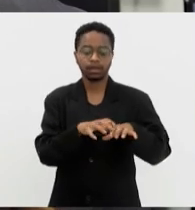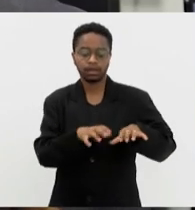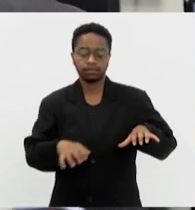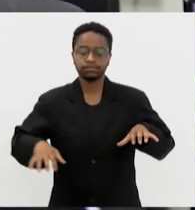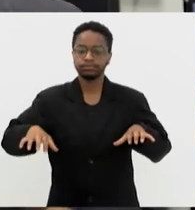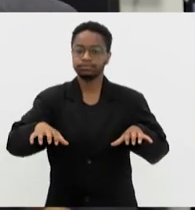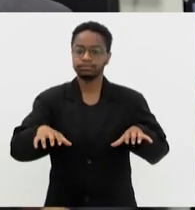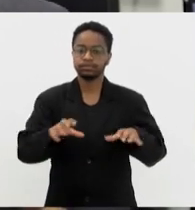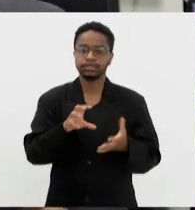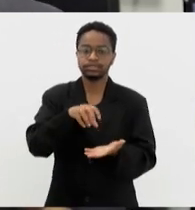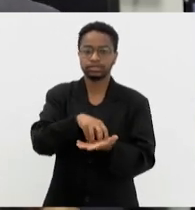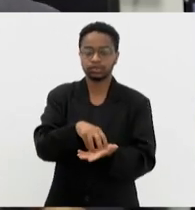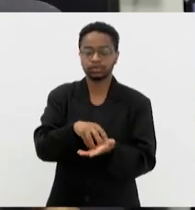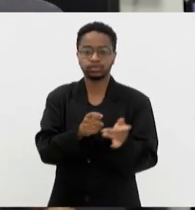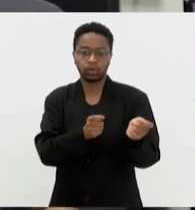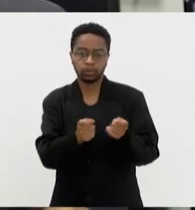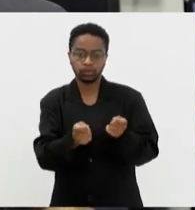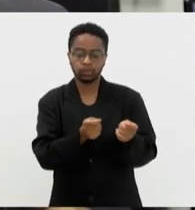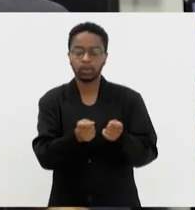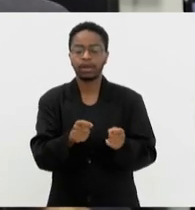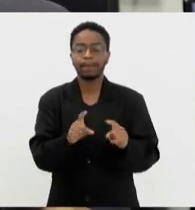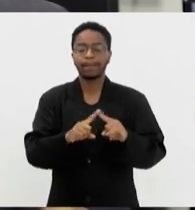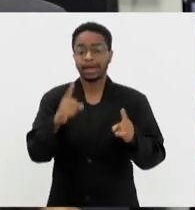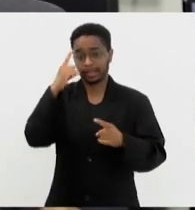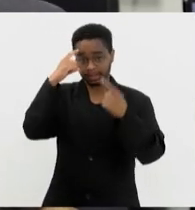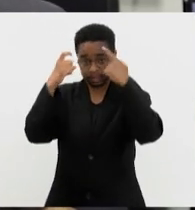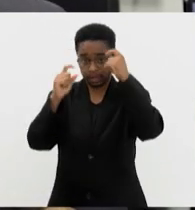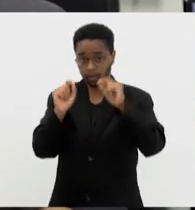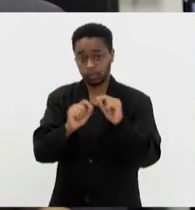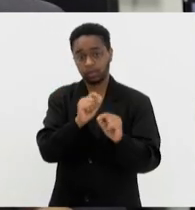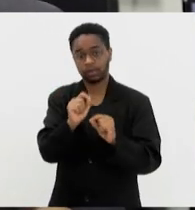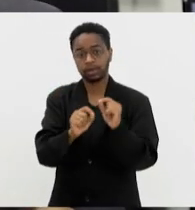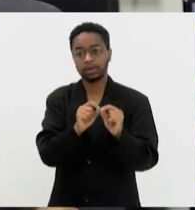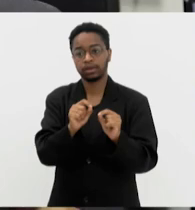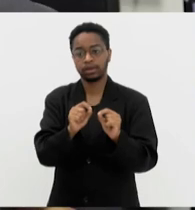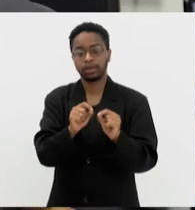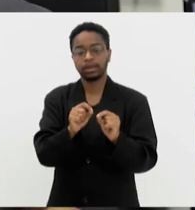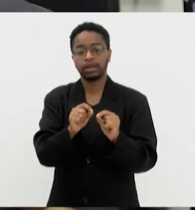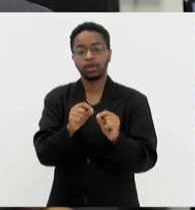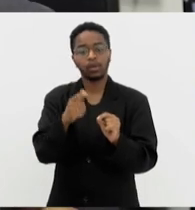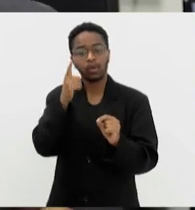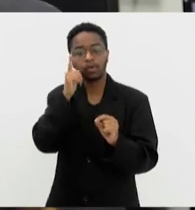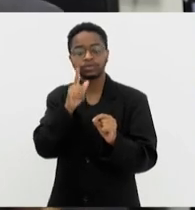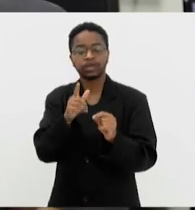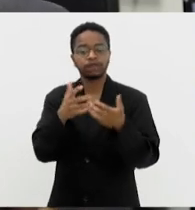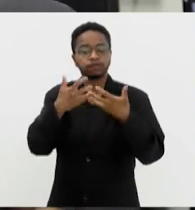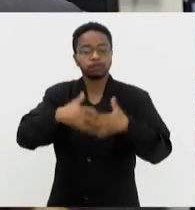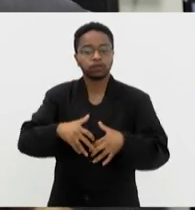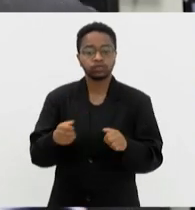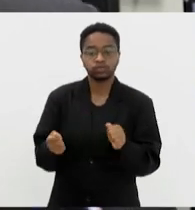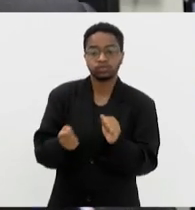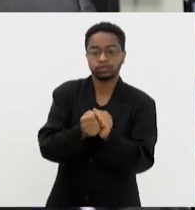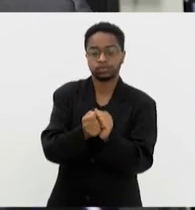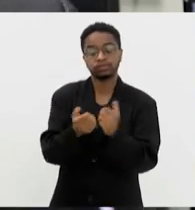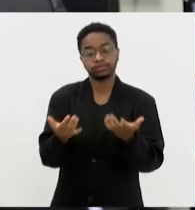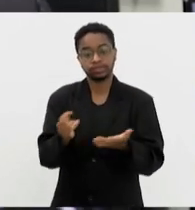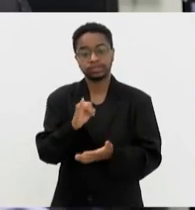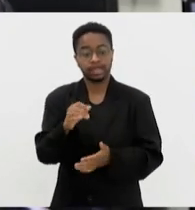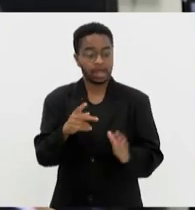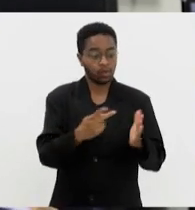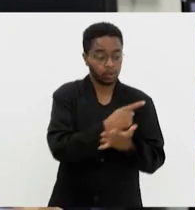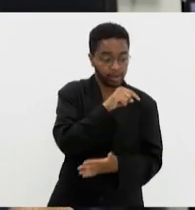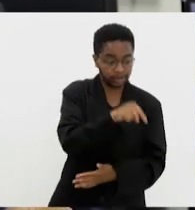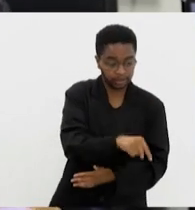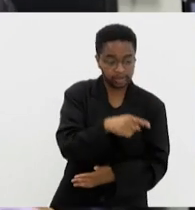e Controle. A ideia é que ele e o CICC funcionem exatamente juntos. Então, tudo que está acontecendo aqui está